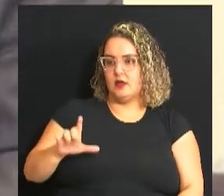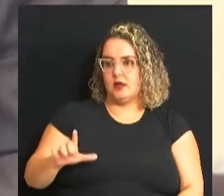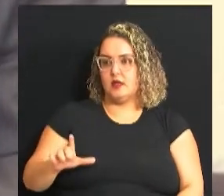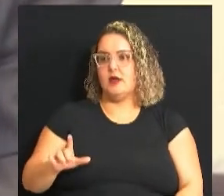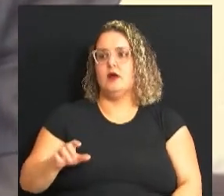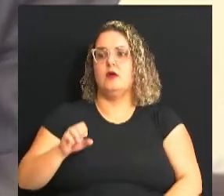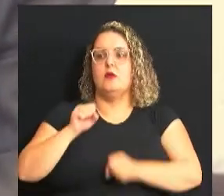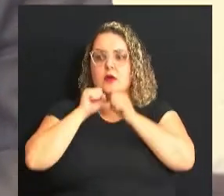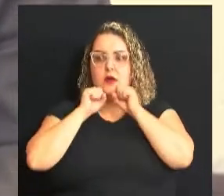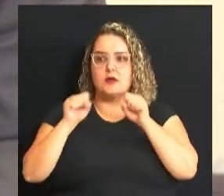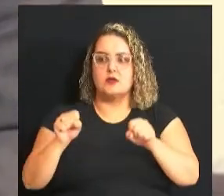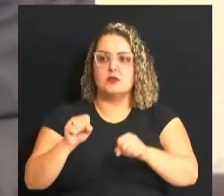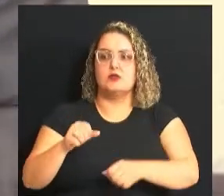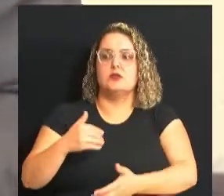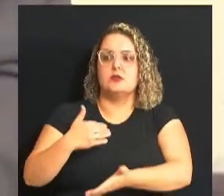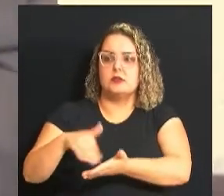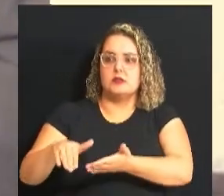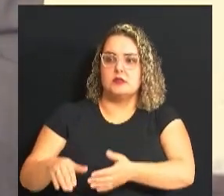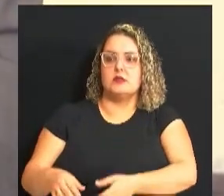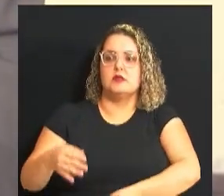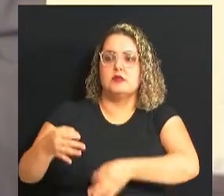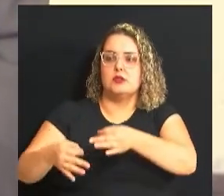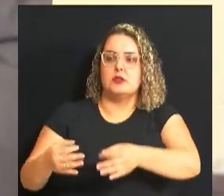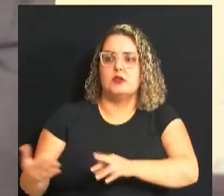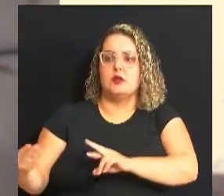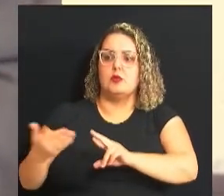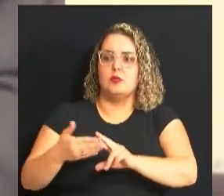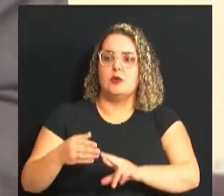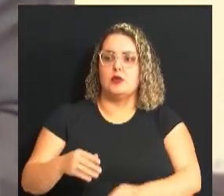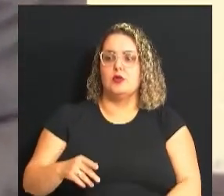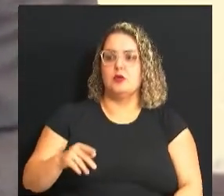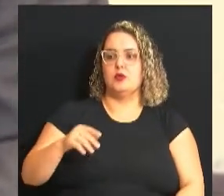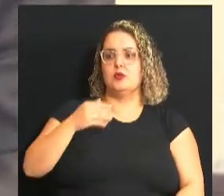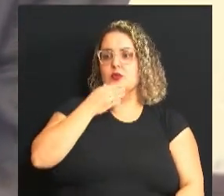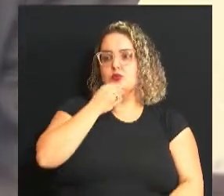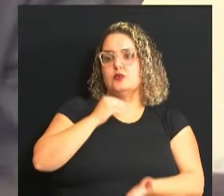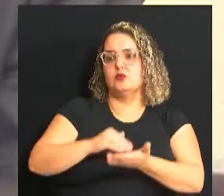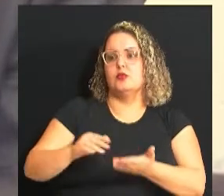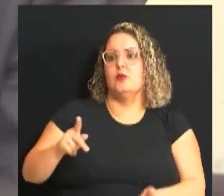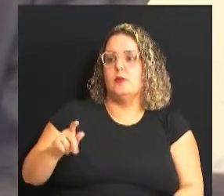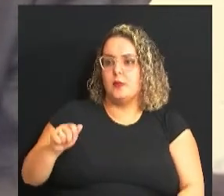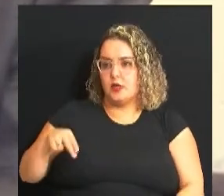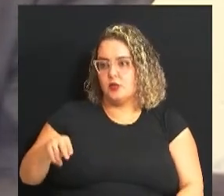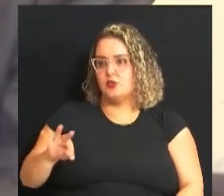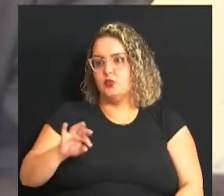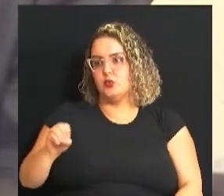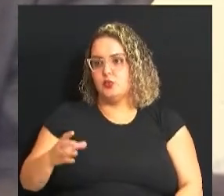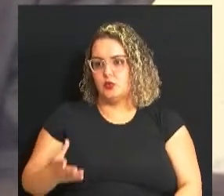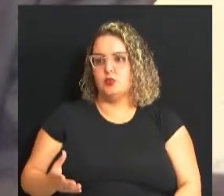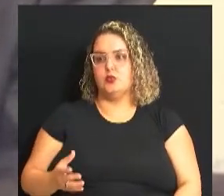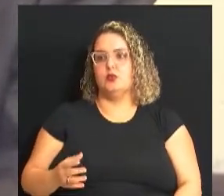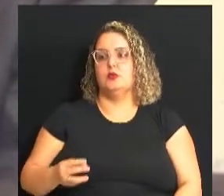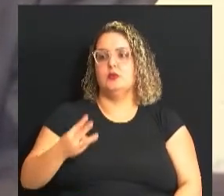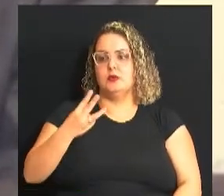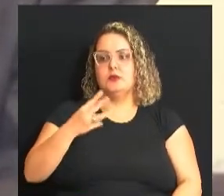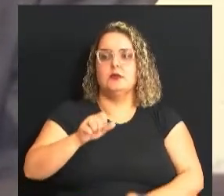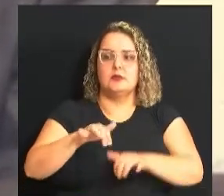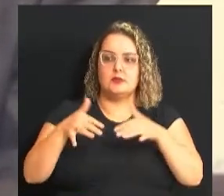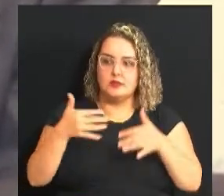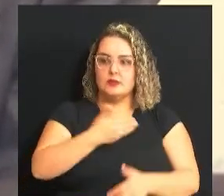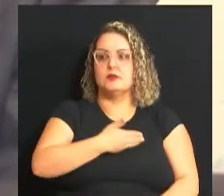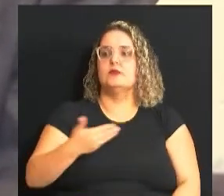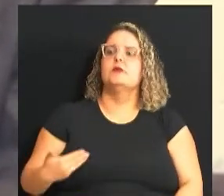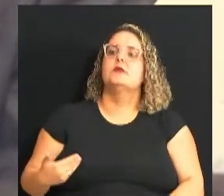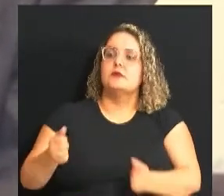Municipal de Justiça, representando nesta manhã o secretário Peter Panuto, esteve conosco em 3 audiências públicas.